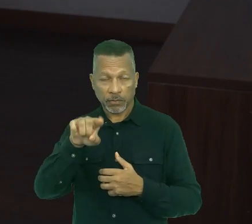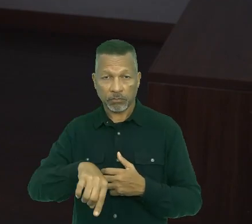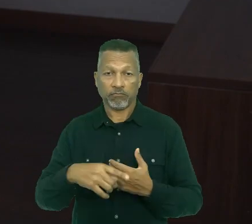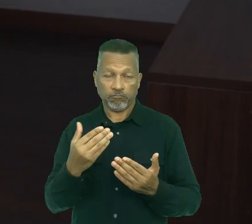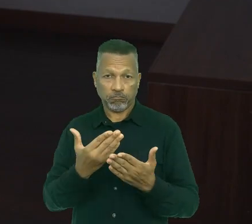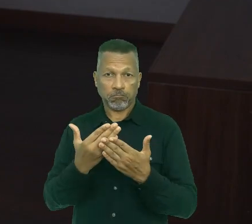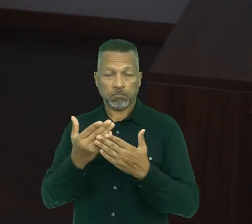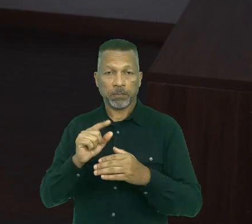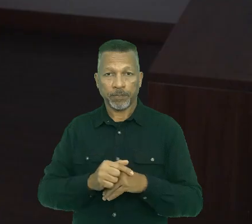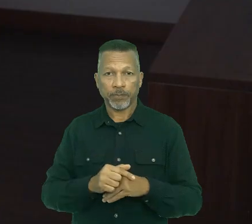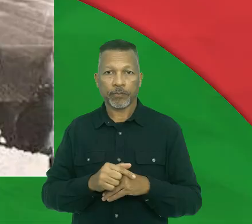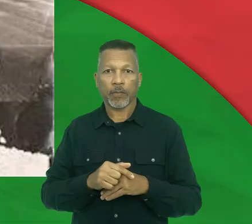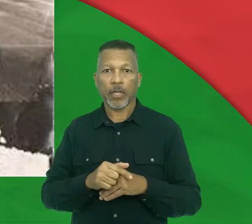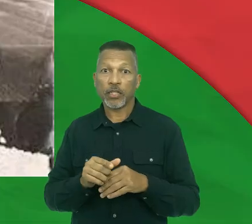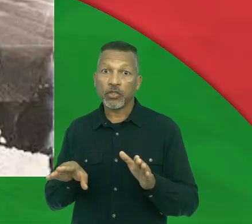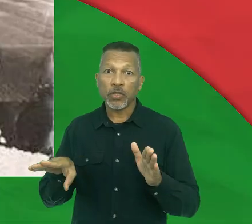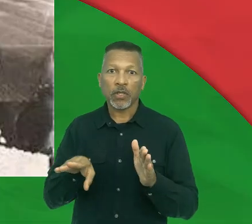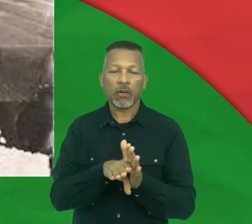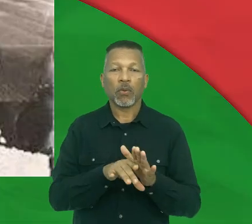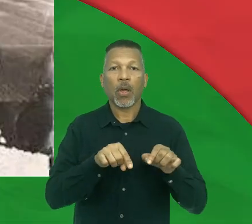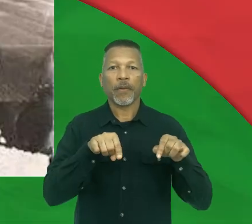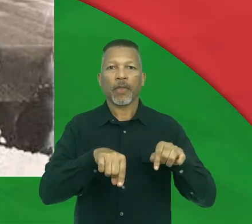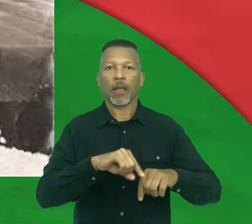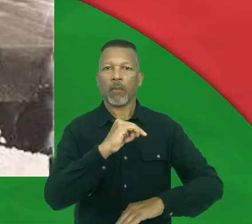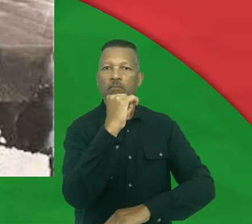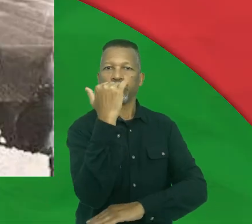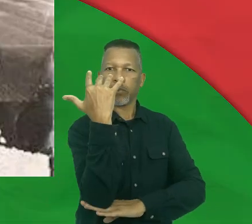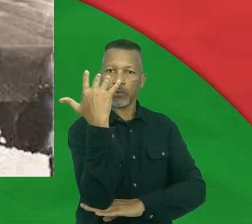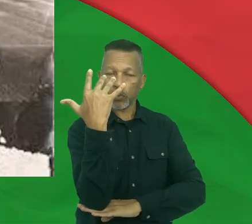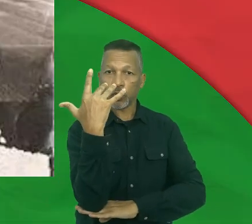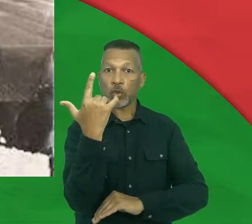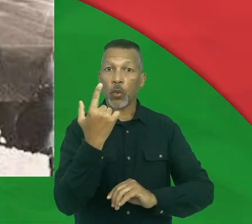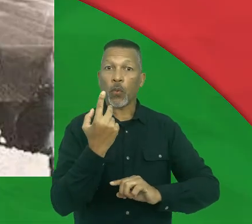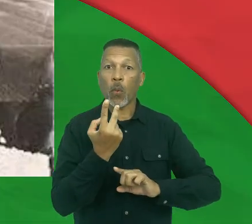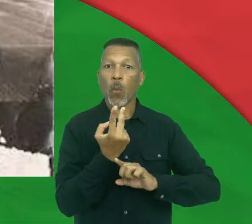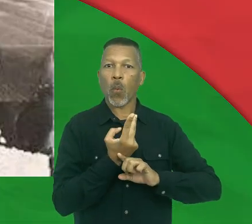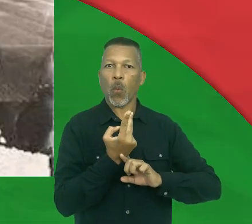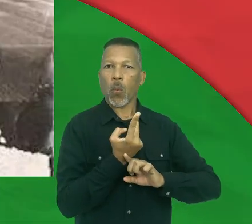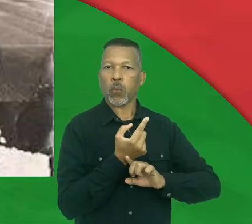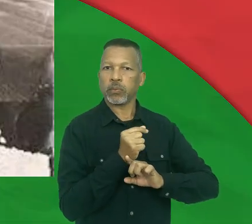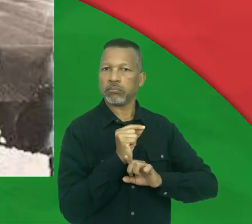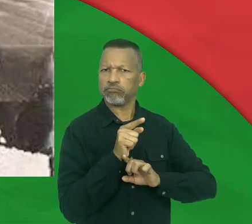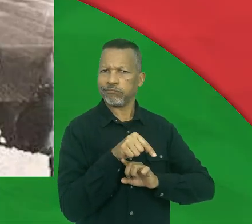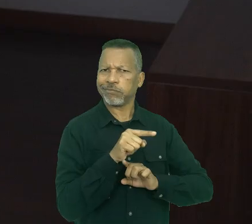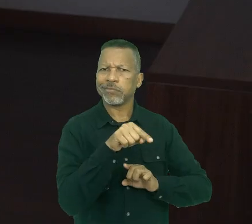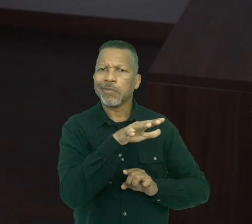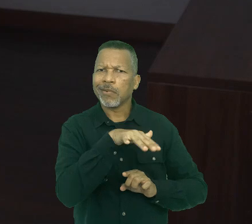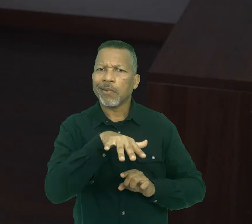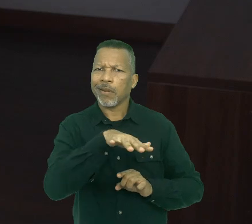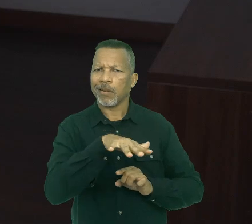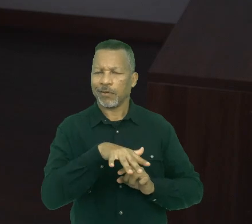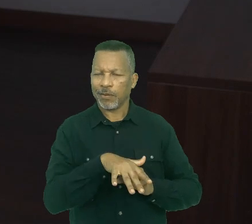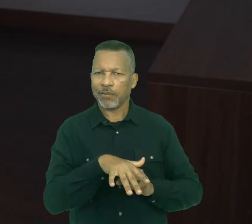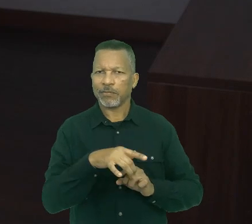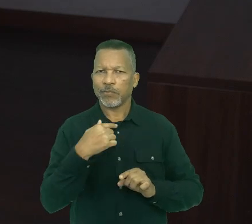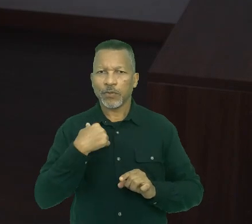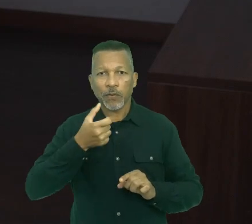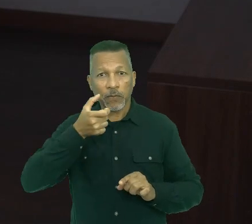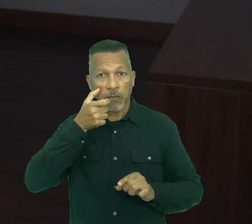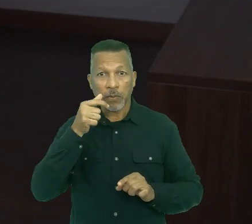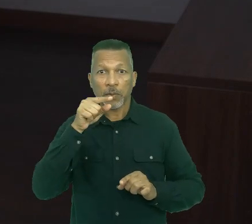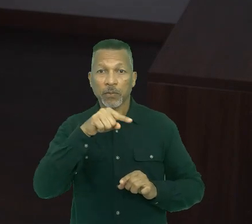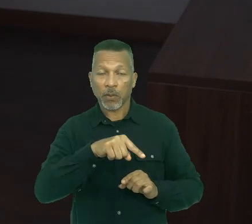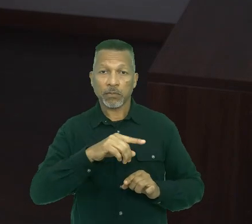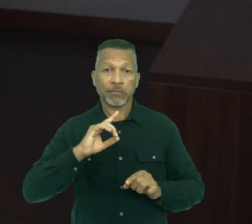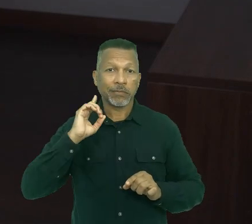graduação. Chegando aqui em Ipatinga, eu procurei logo alguma coisa na área. Assim que eu vim para Uzi